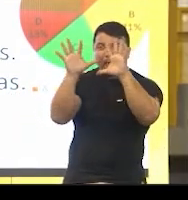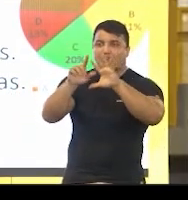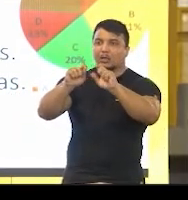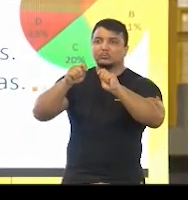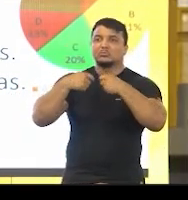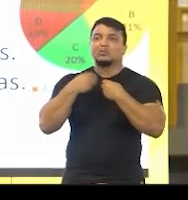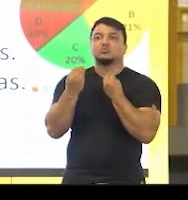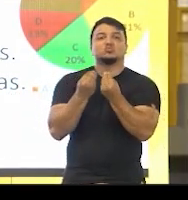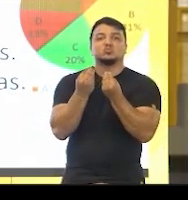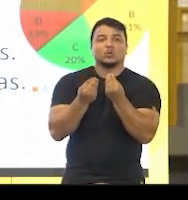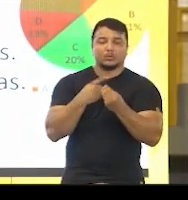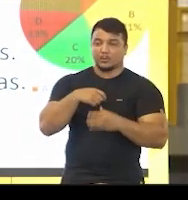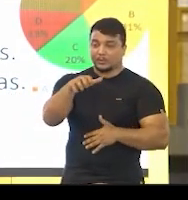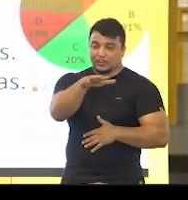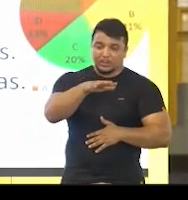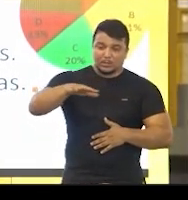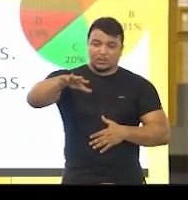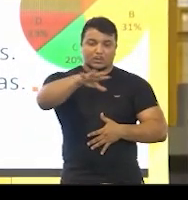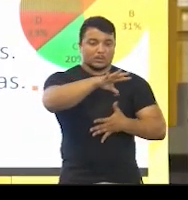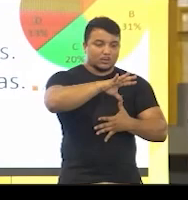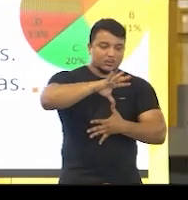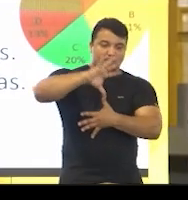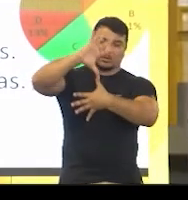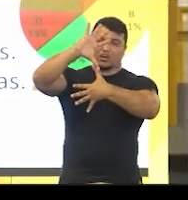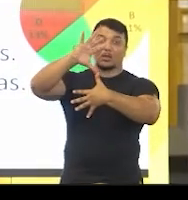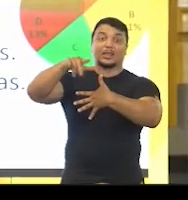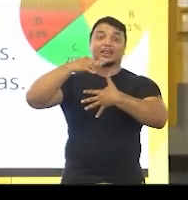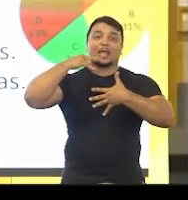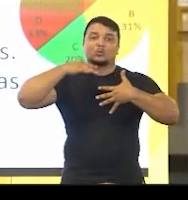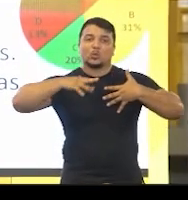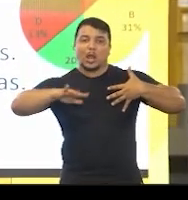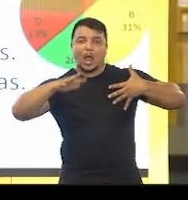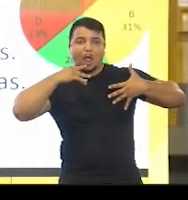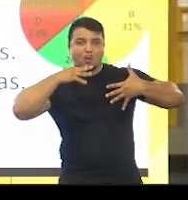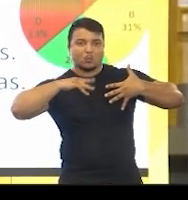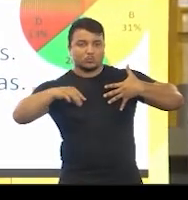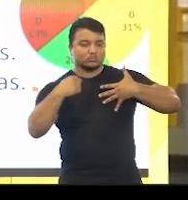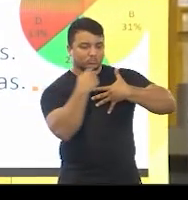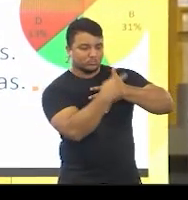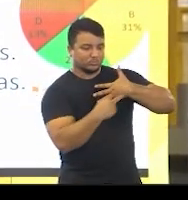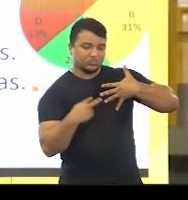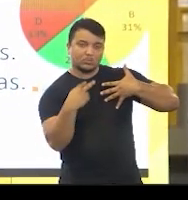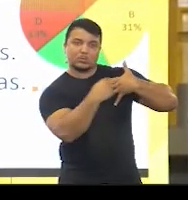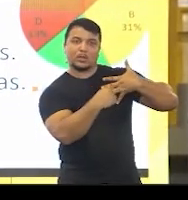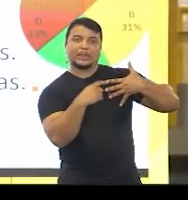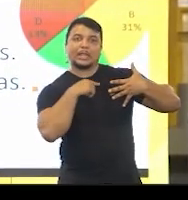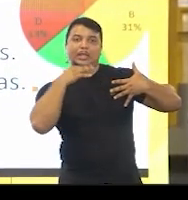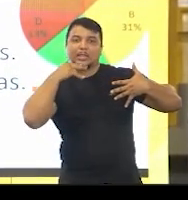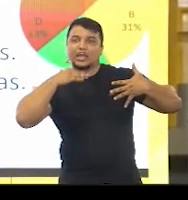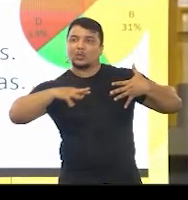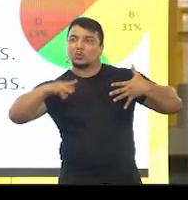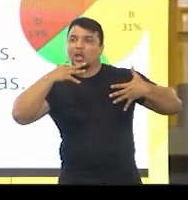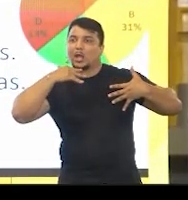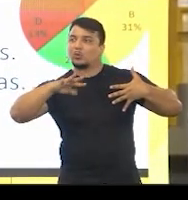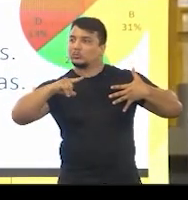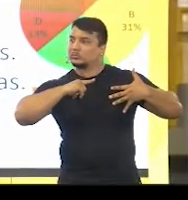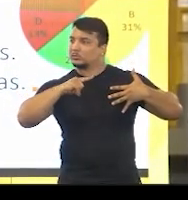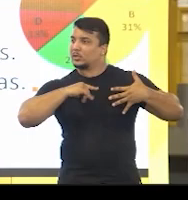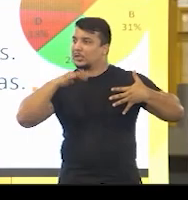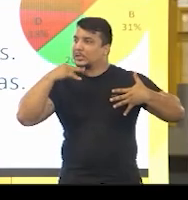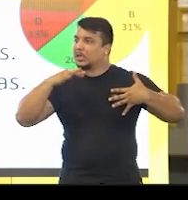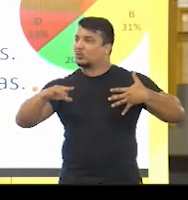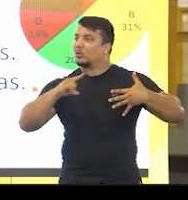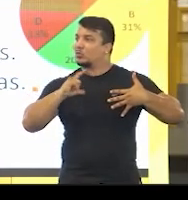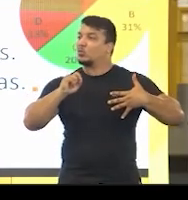mapa. Espacializa um recurso natural. Epa, um recurso